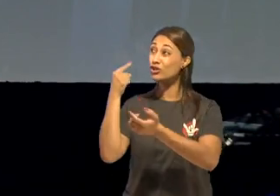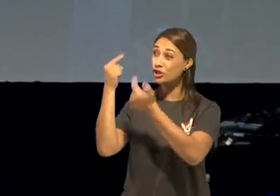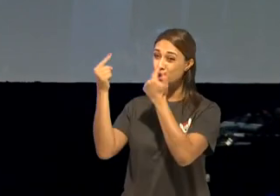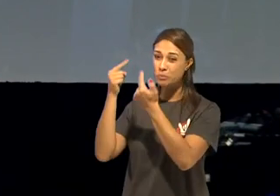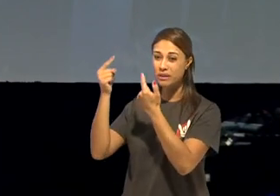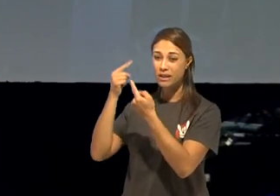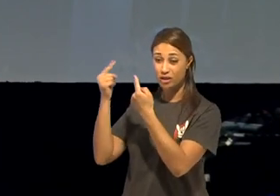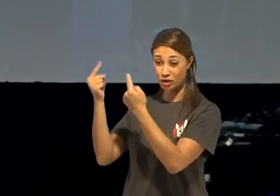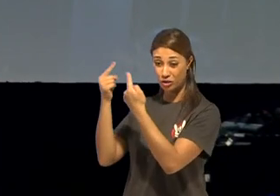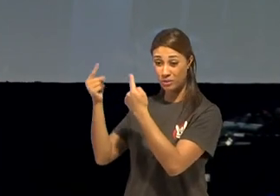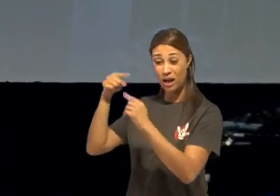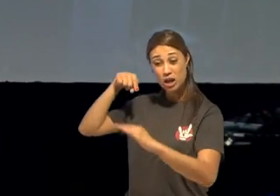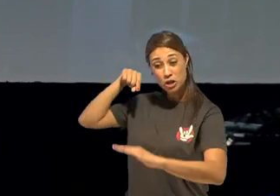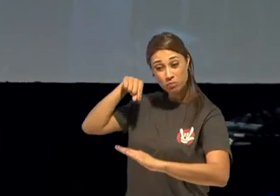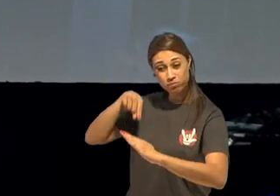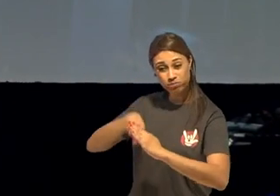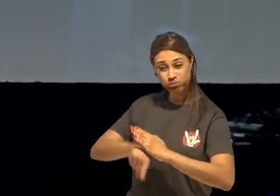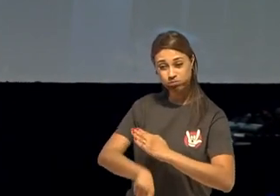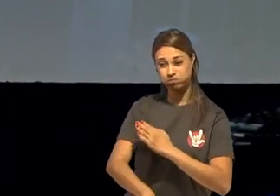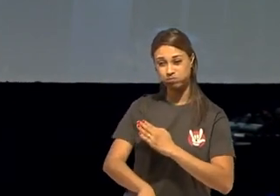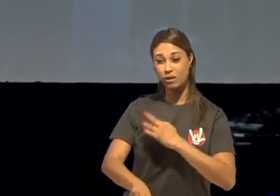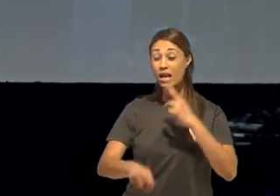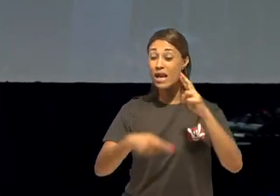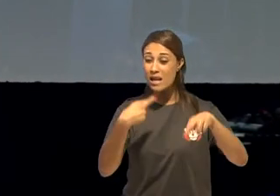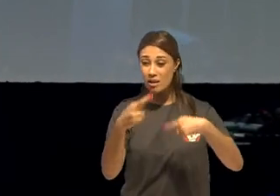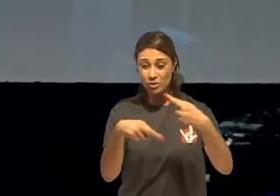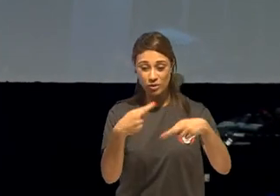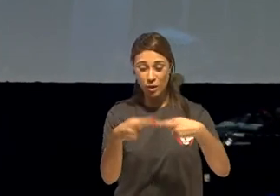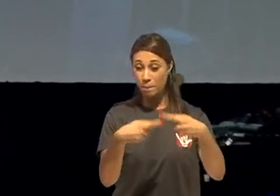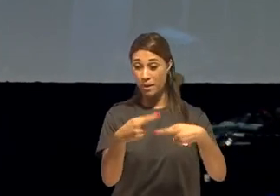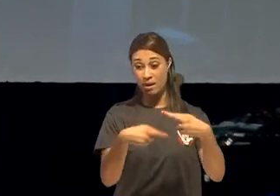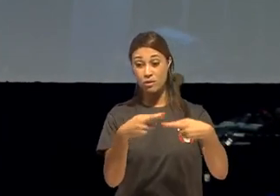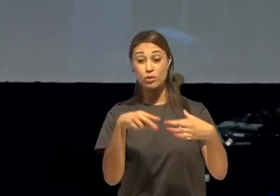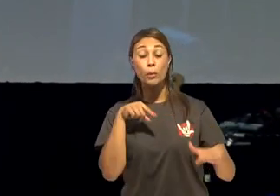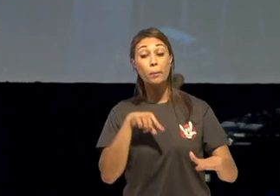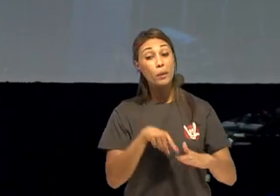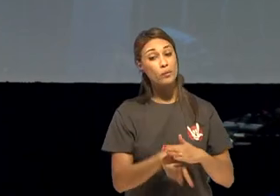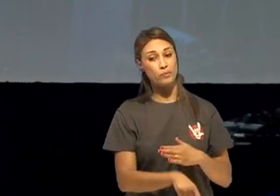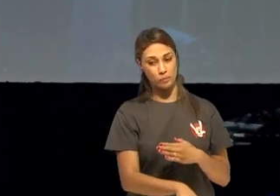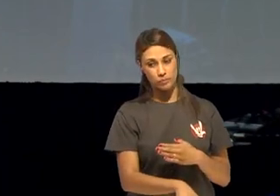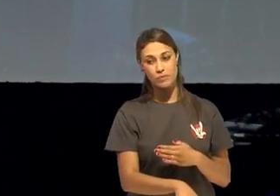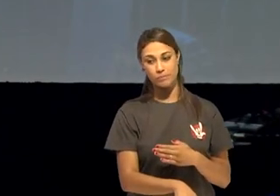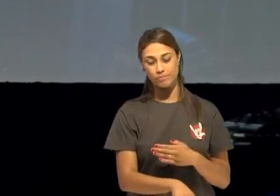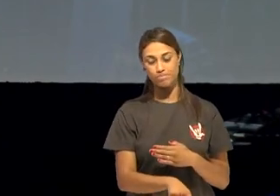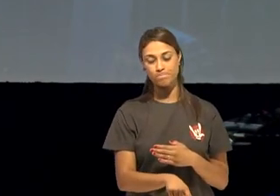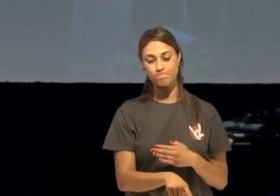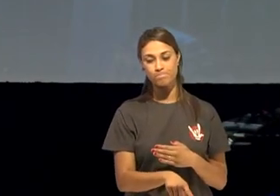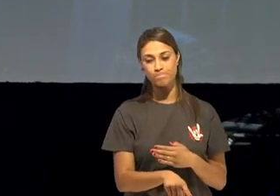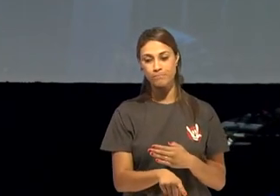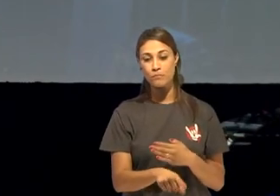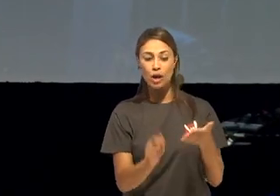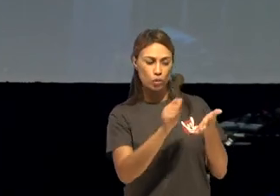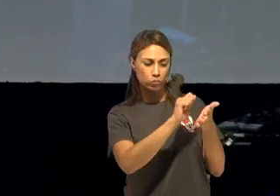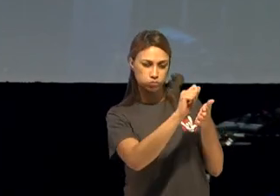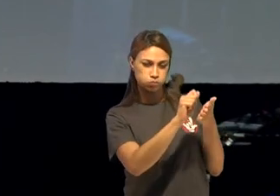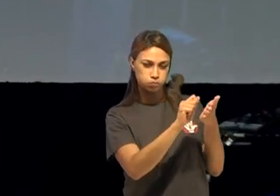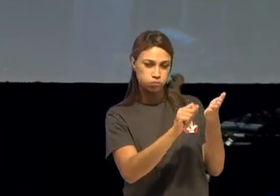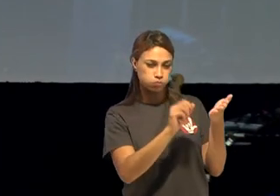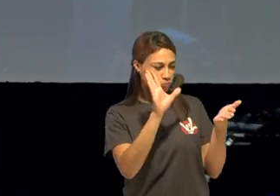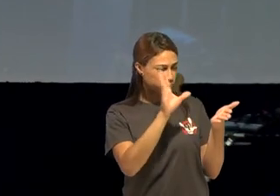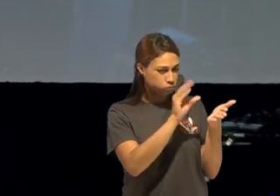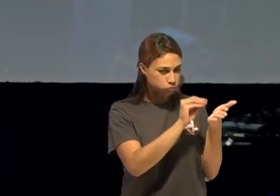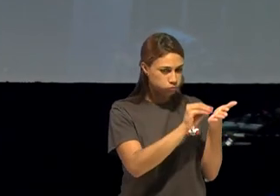com relacionamentos profundos. Eu anotei uma frase aqui e quero compartilhar com vocês. Eu ouvi essa frase de um